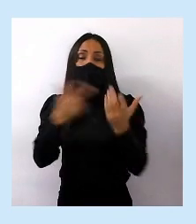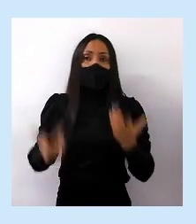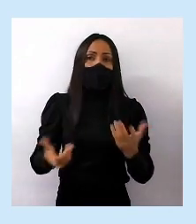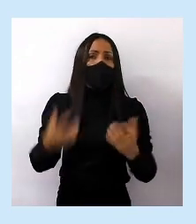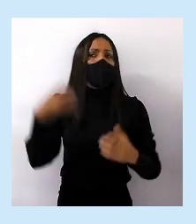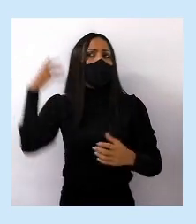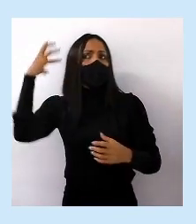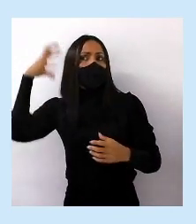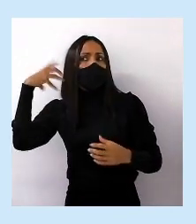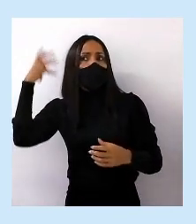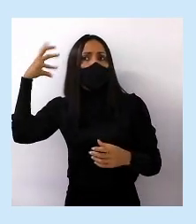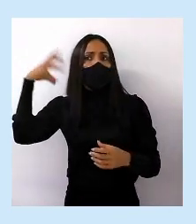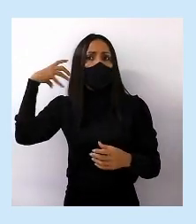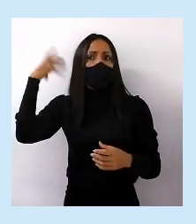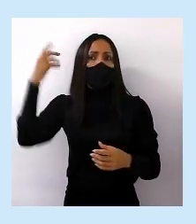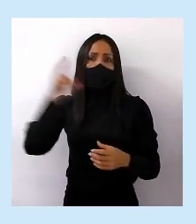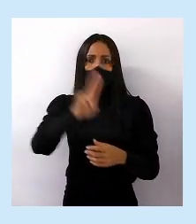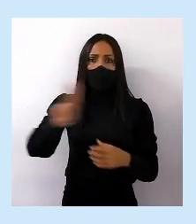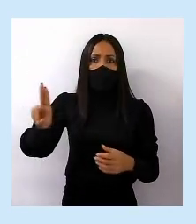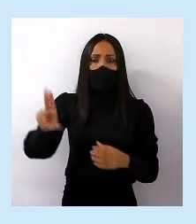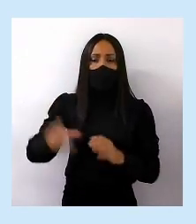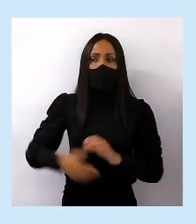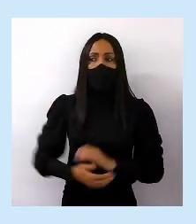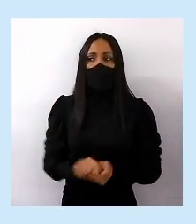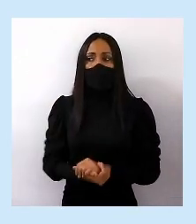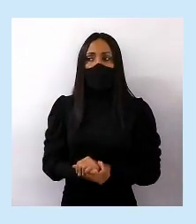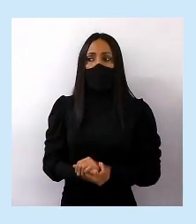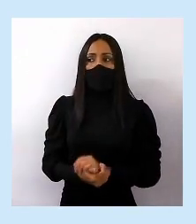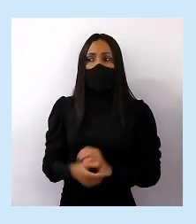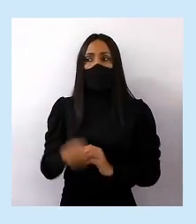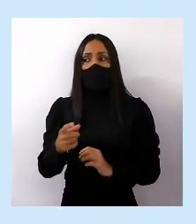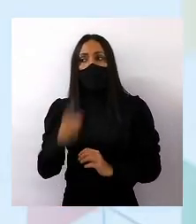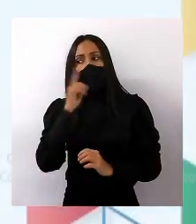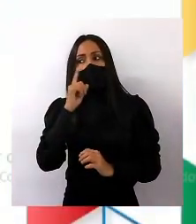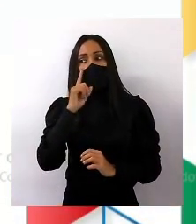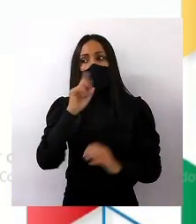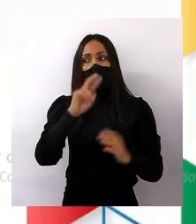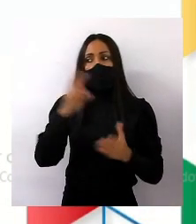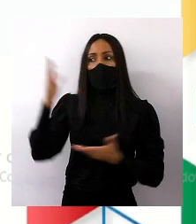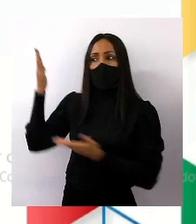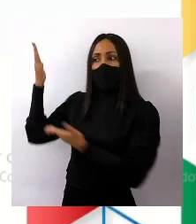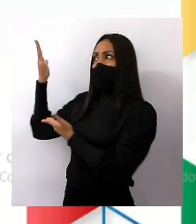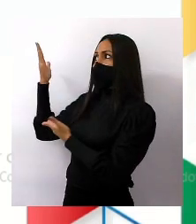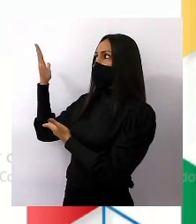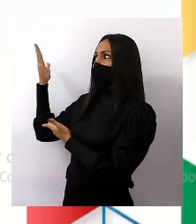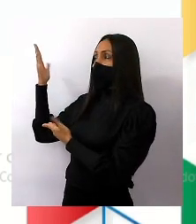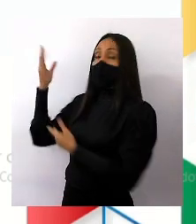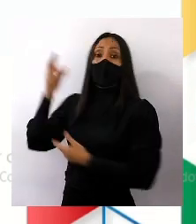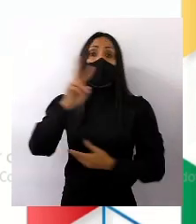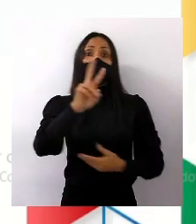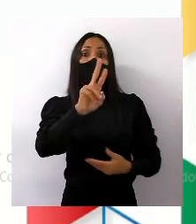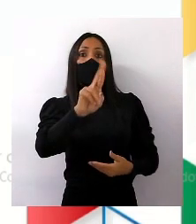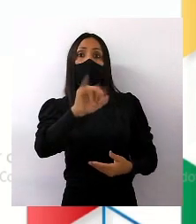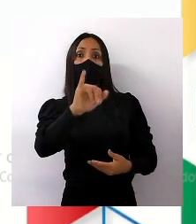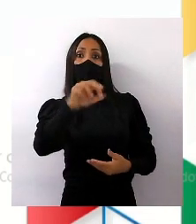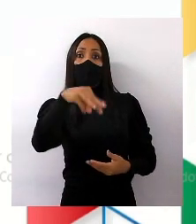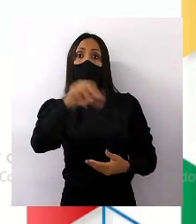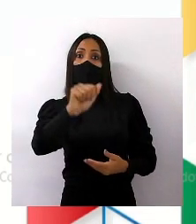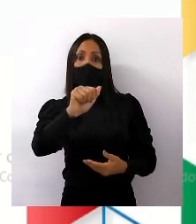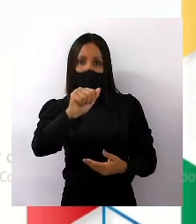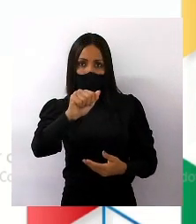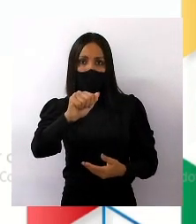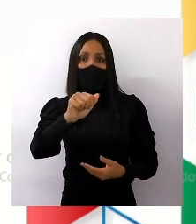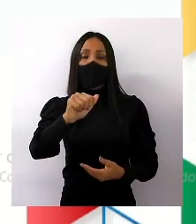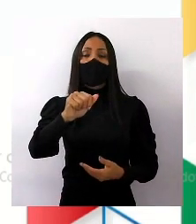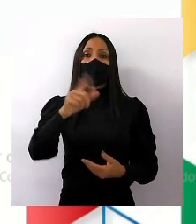sons é chamada, sabe de quê, gente? Olha aí no slide. É chamada de rima. Exatamente, gente. As